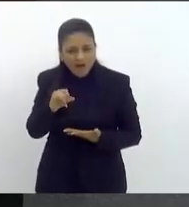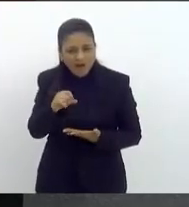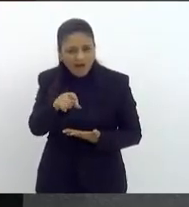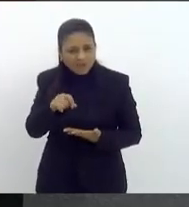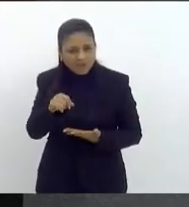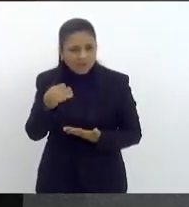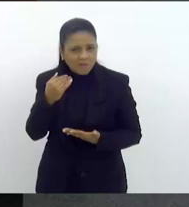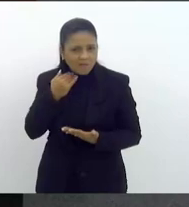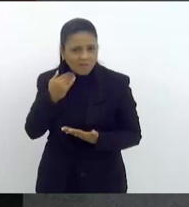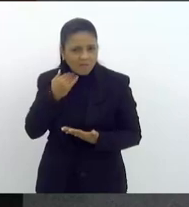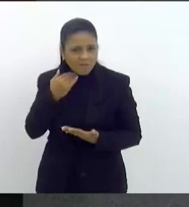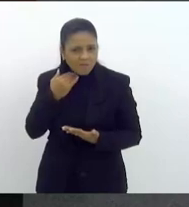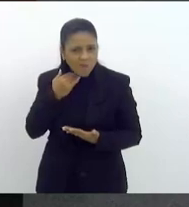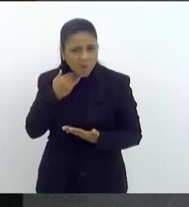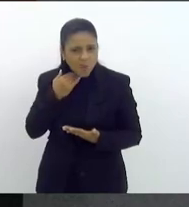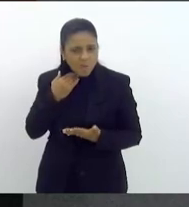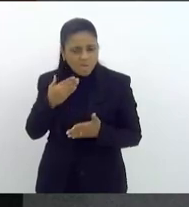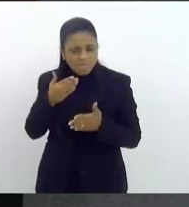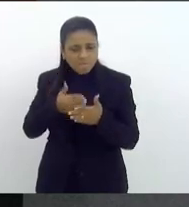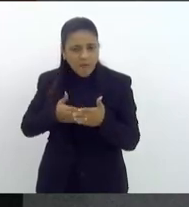teu banco para impedir